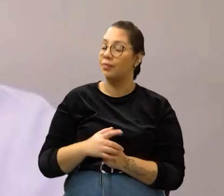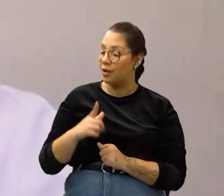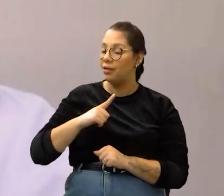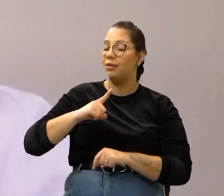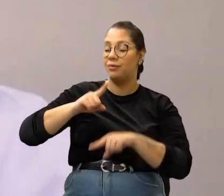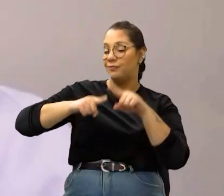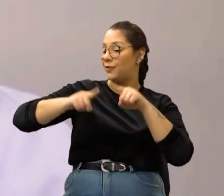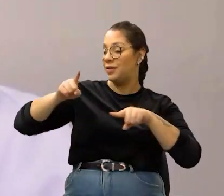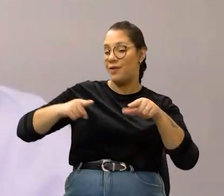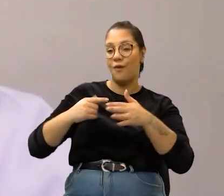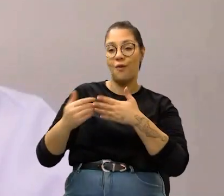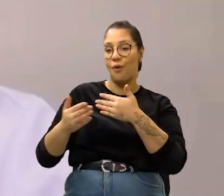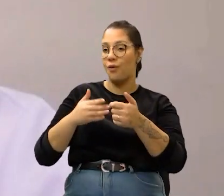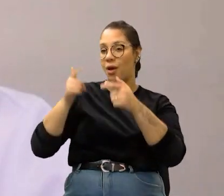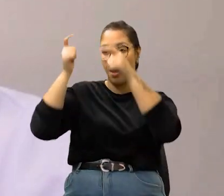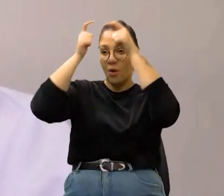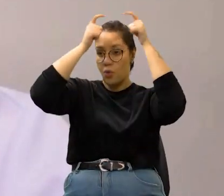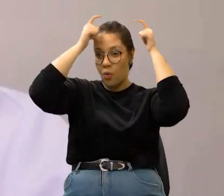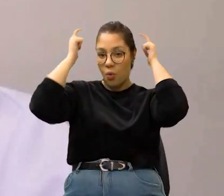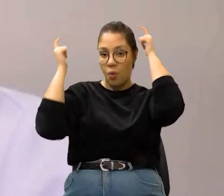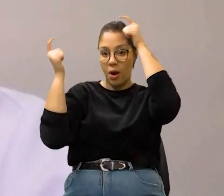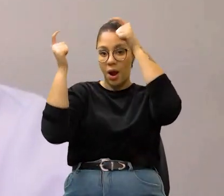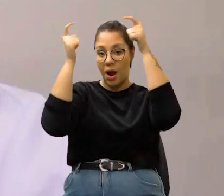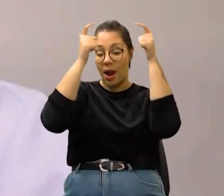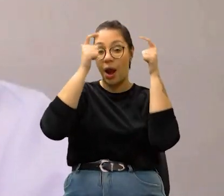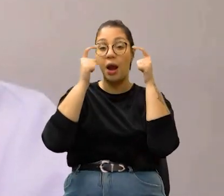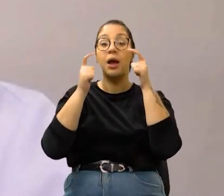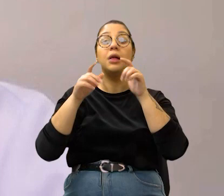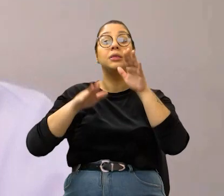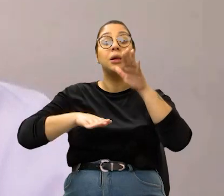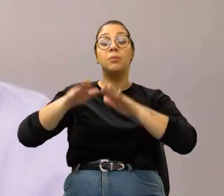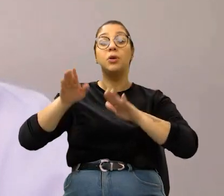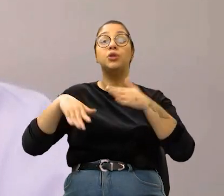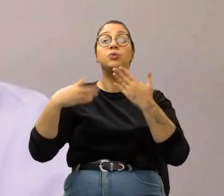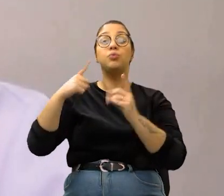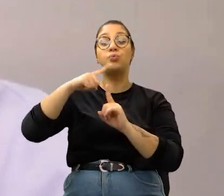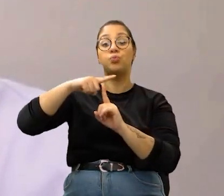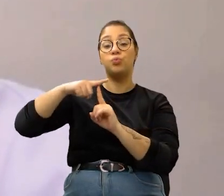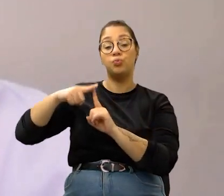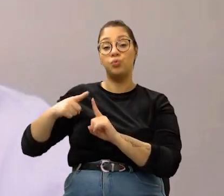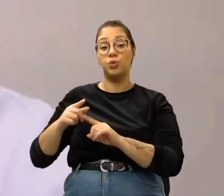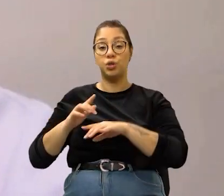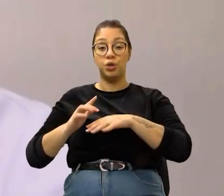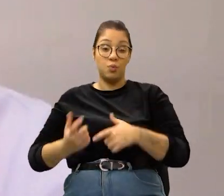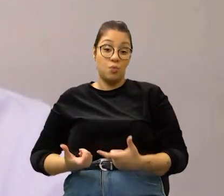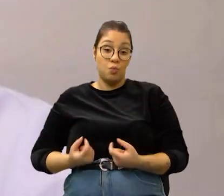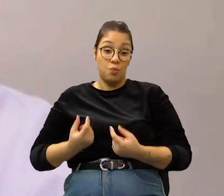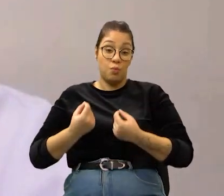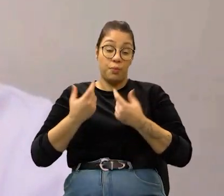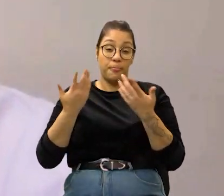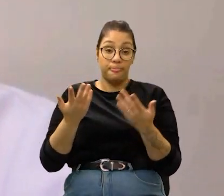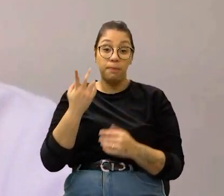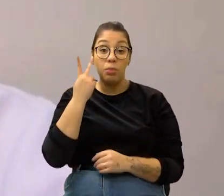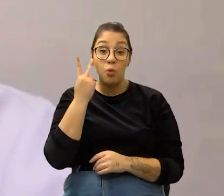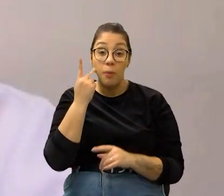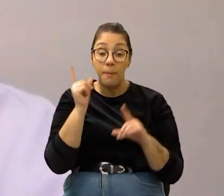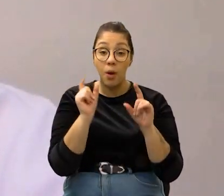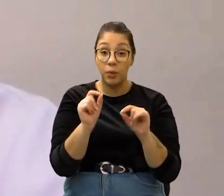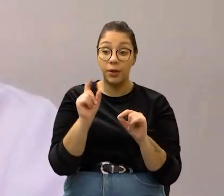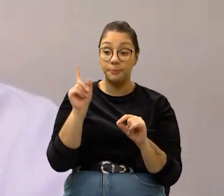Pode ser variado, depende muito do tipo de tumor, né? E geralmente